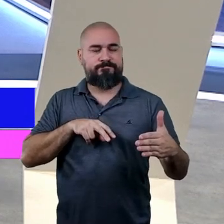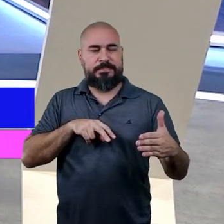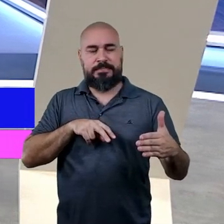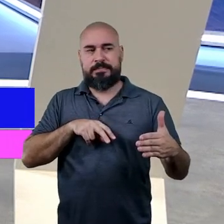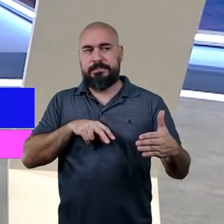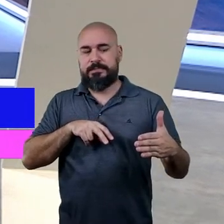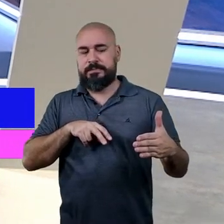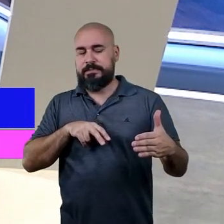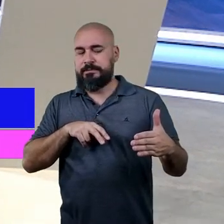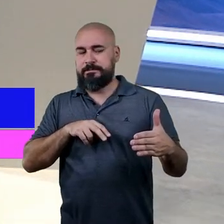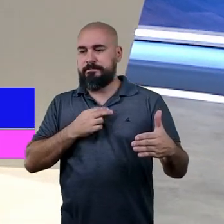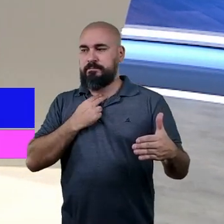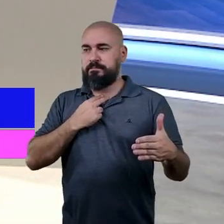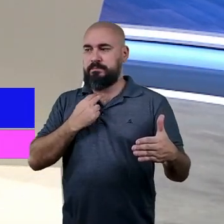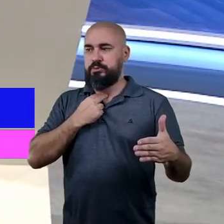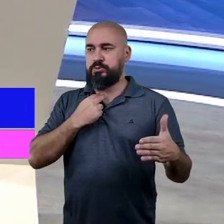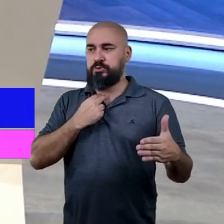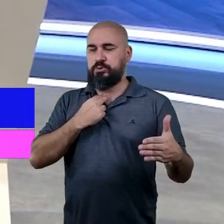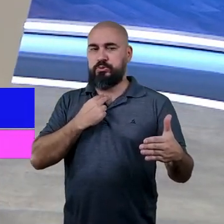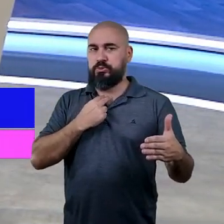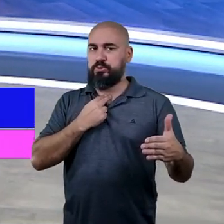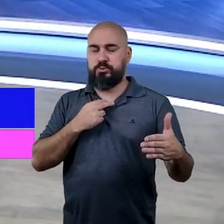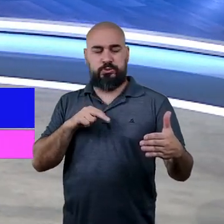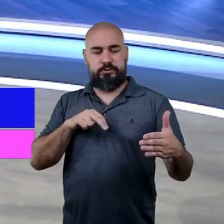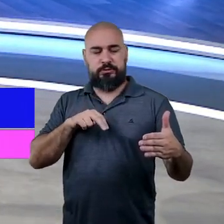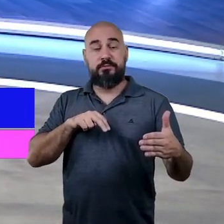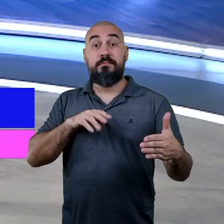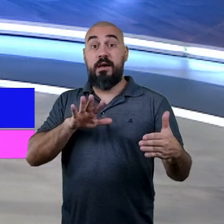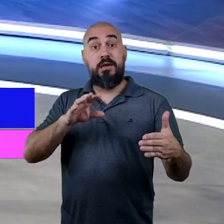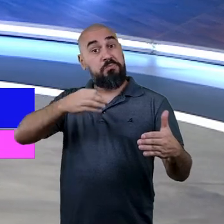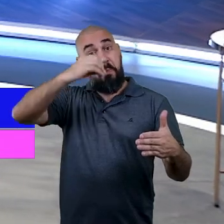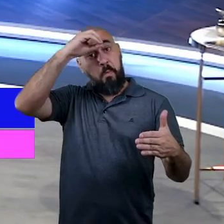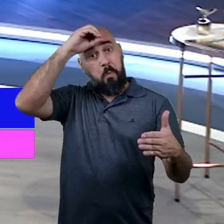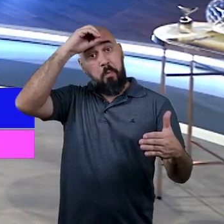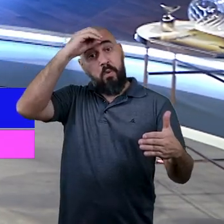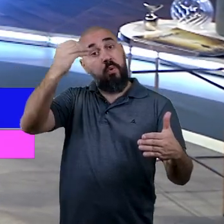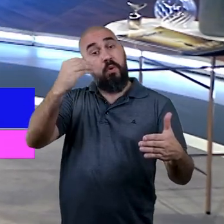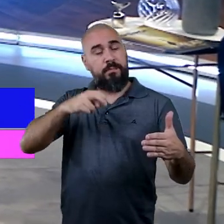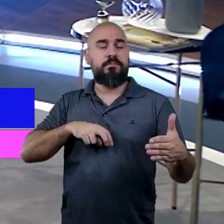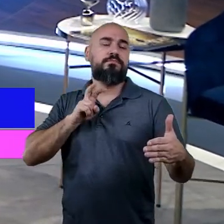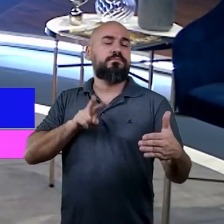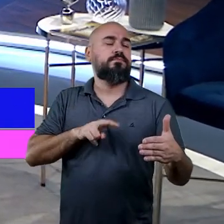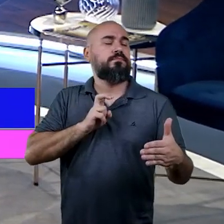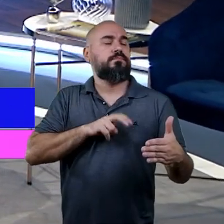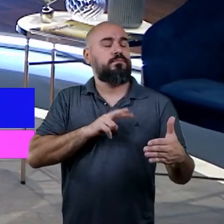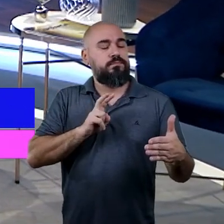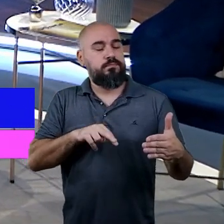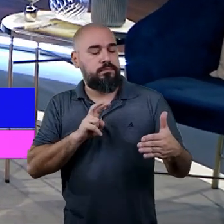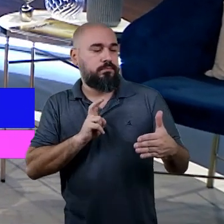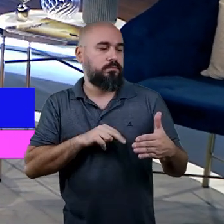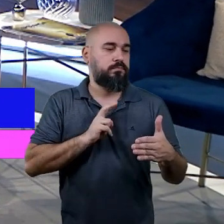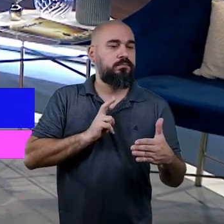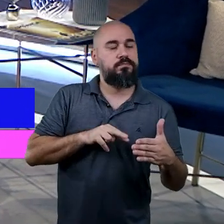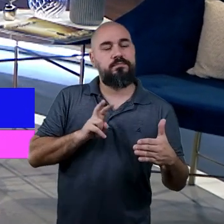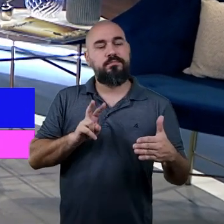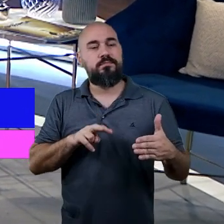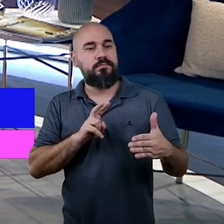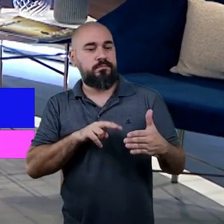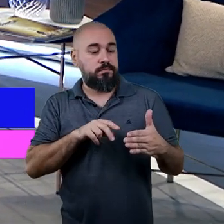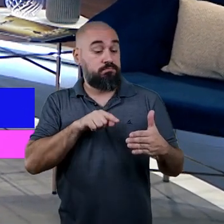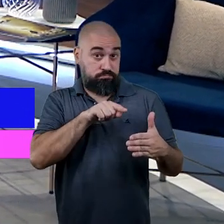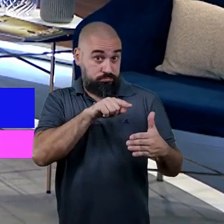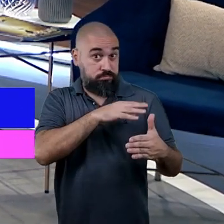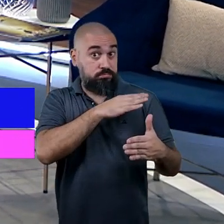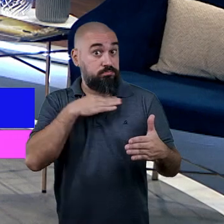eu estou seguindo o meu caminho, indo em direção ao precipício. Estou indo, e lá na frente tem um precipício. Lá é